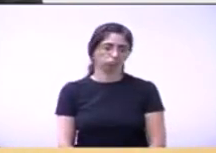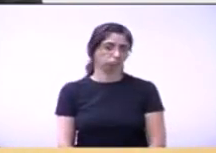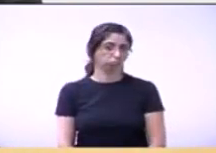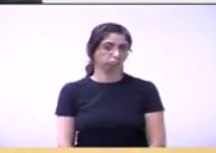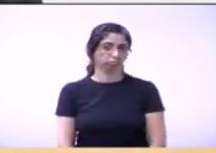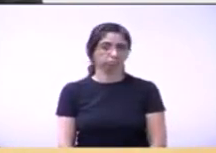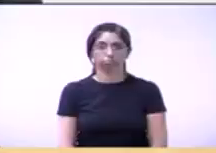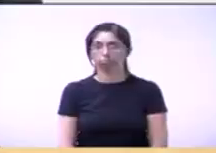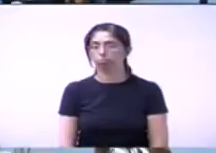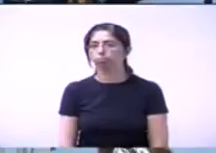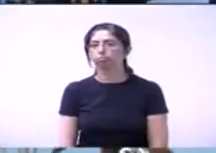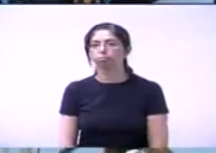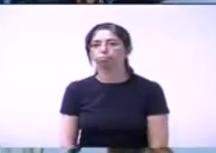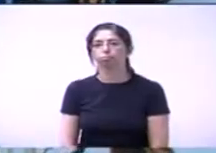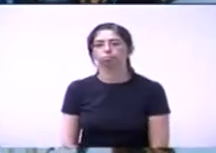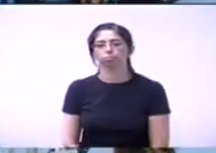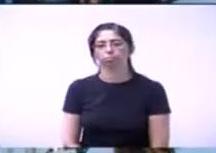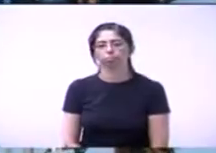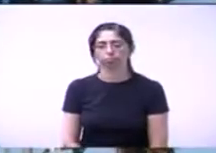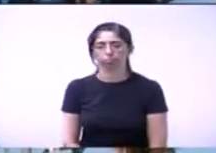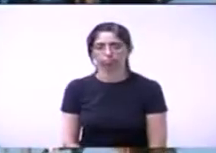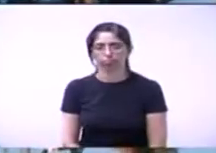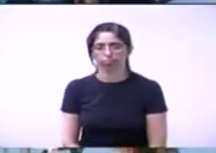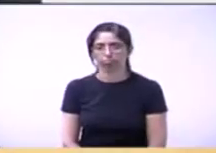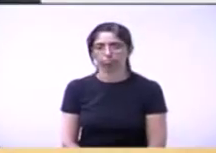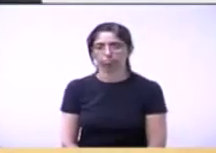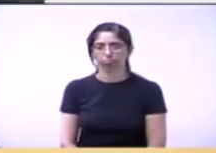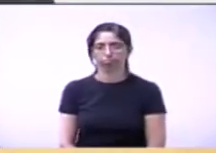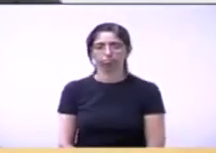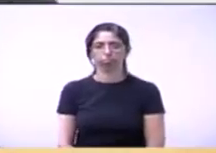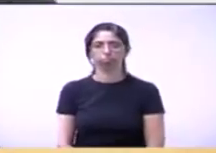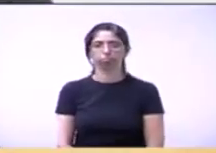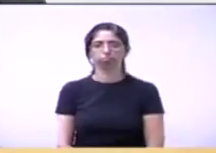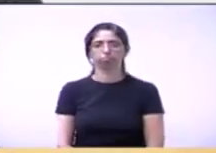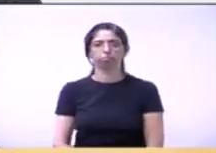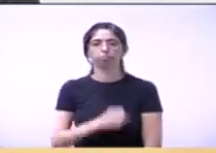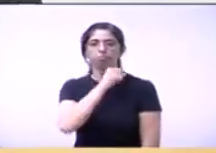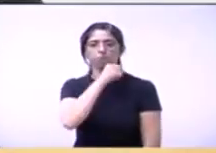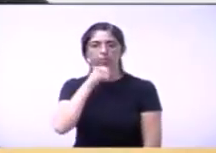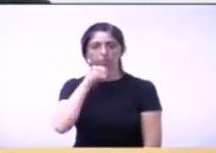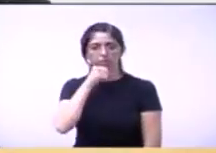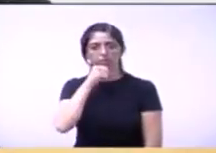favor, senhores, eu peço educação, por favor, aos senhores.